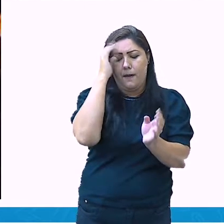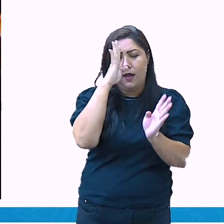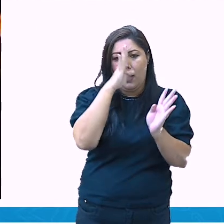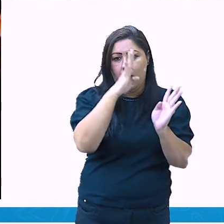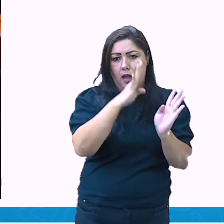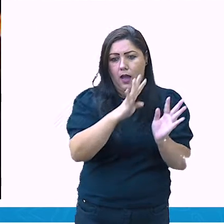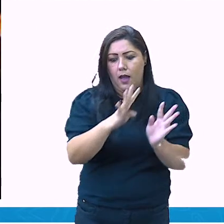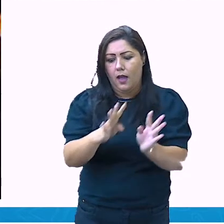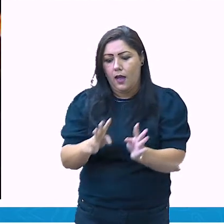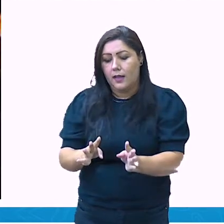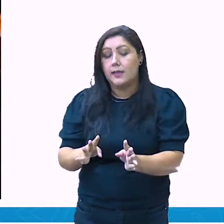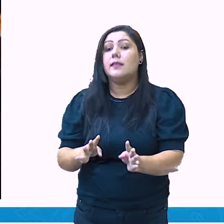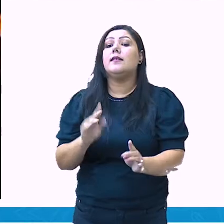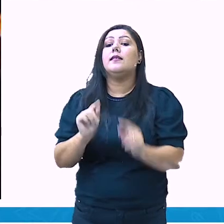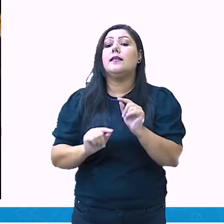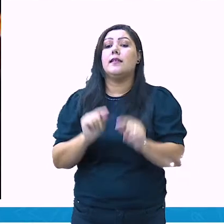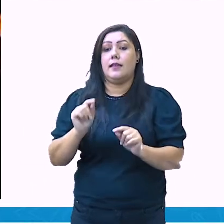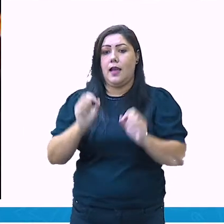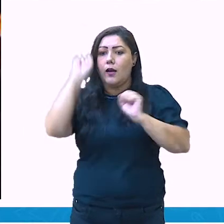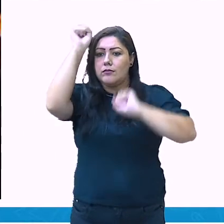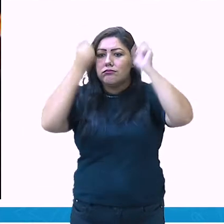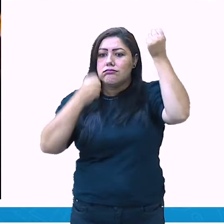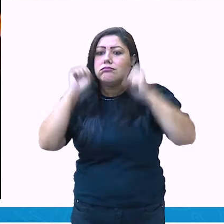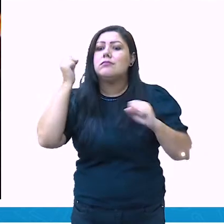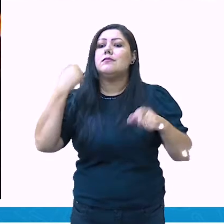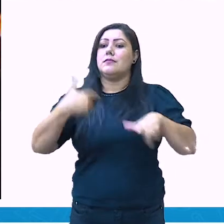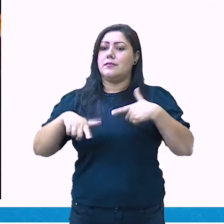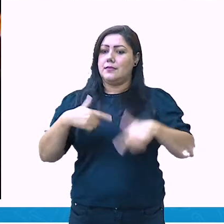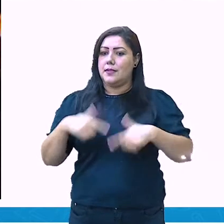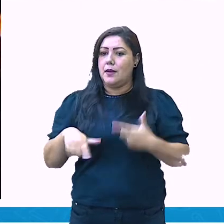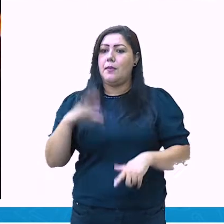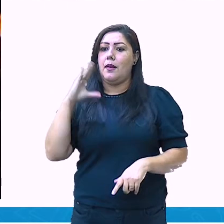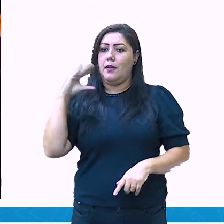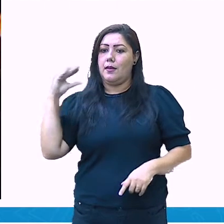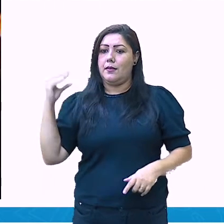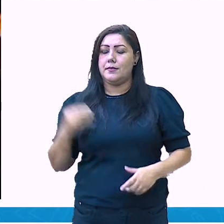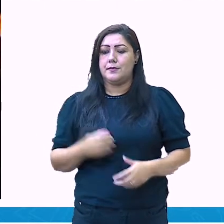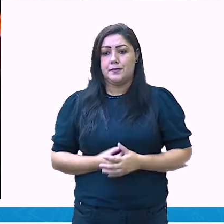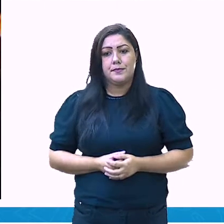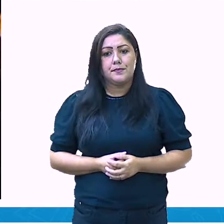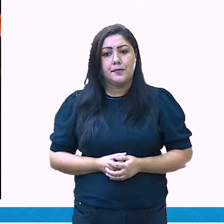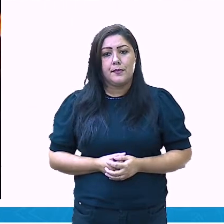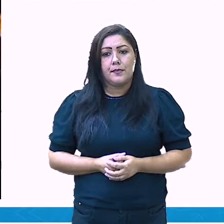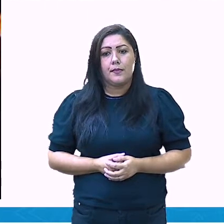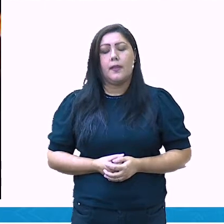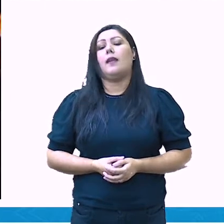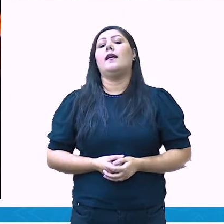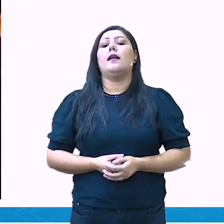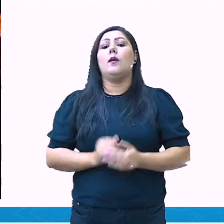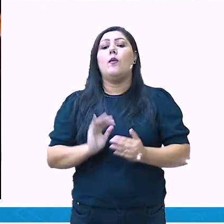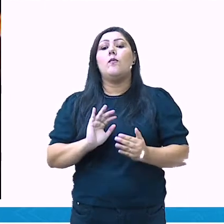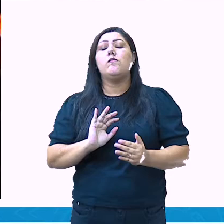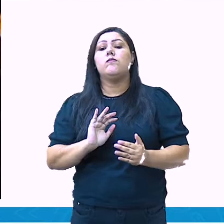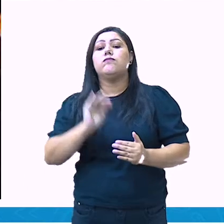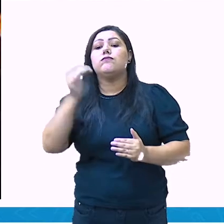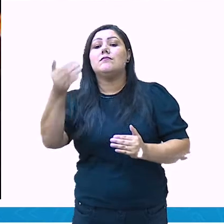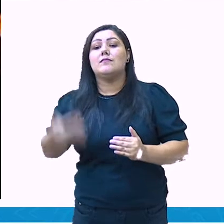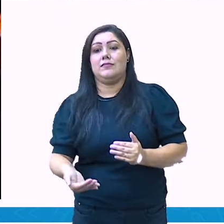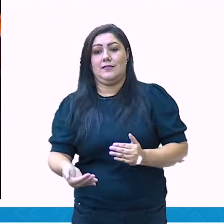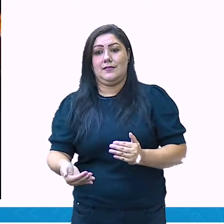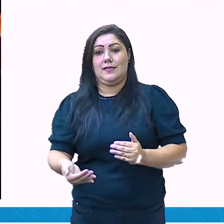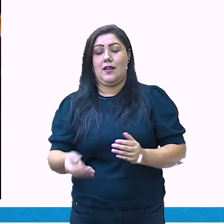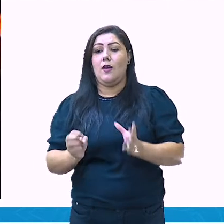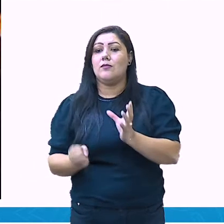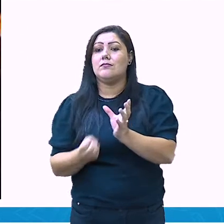ou seja, aqueles que trabalhavam nas indústrias. O resultado foi a criação do Partido Operário